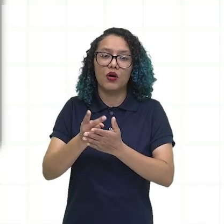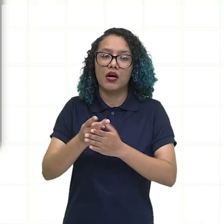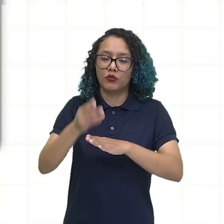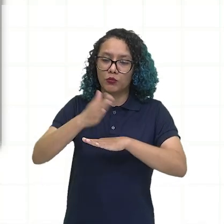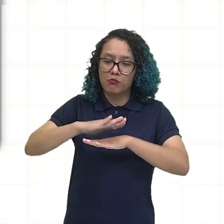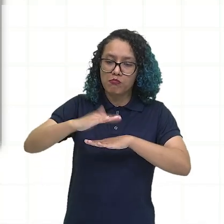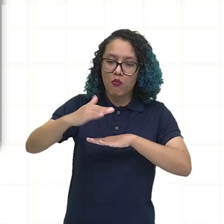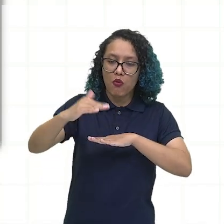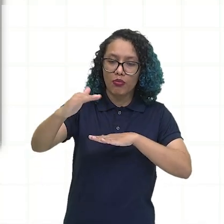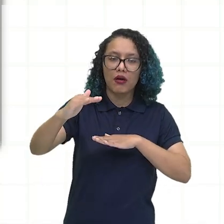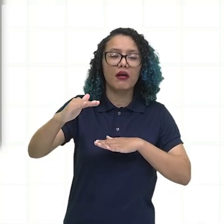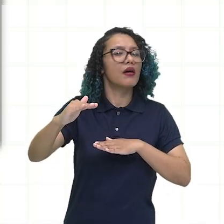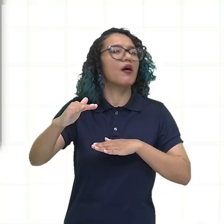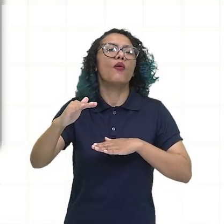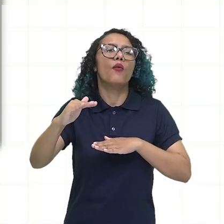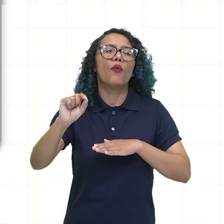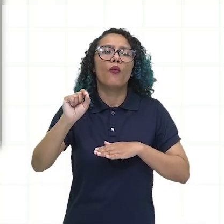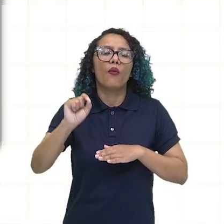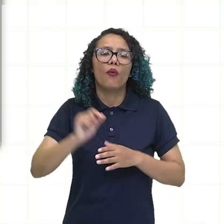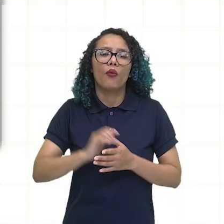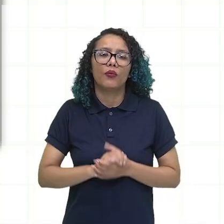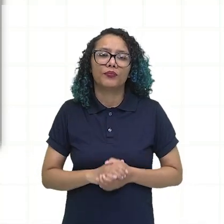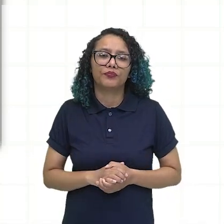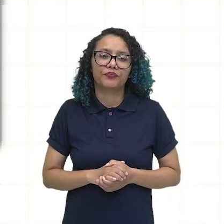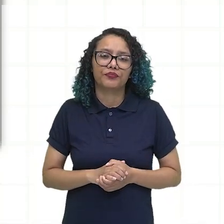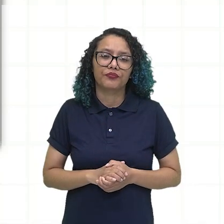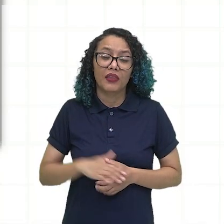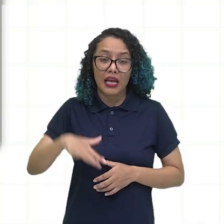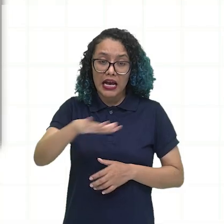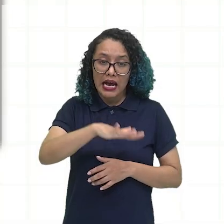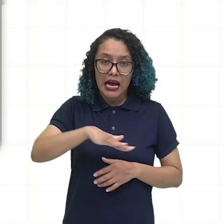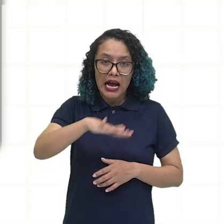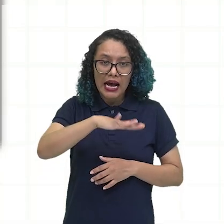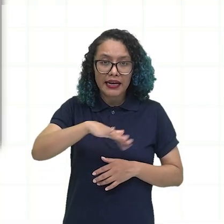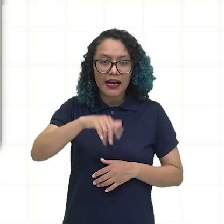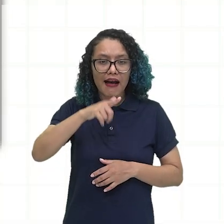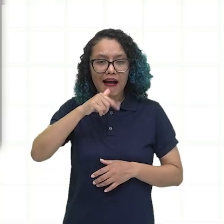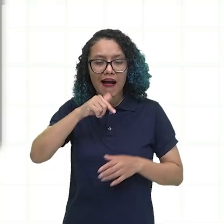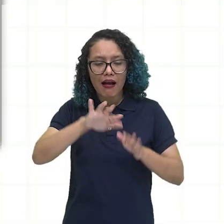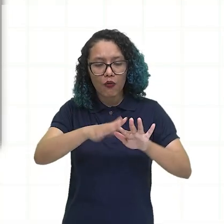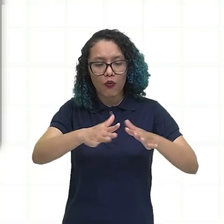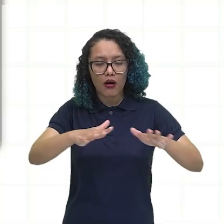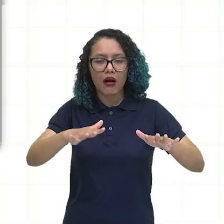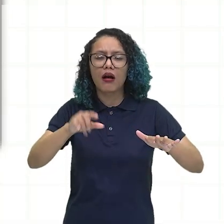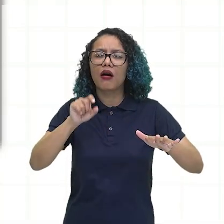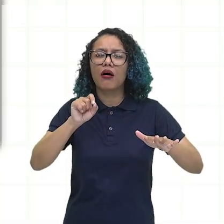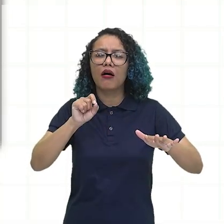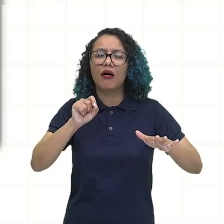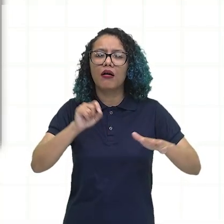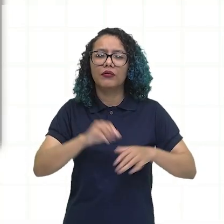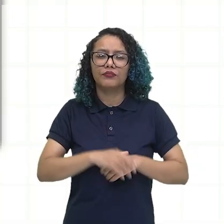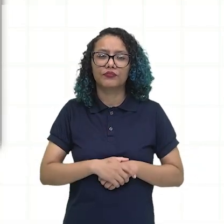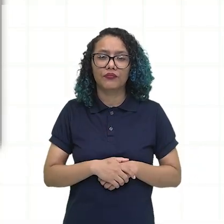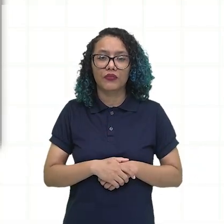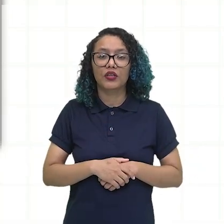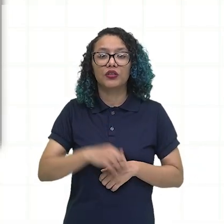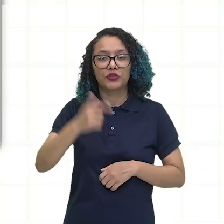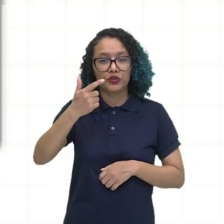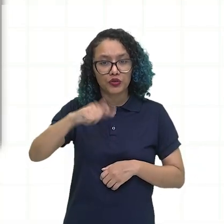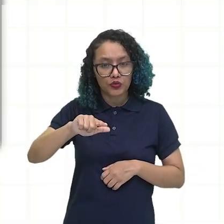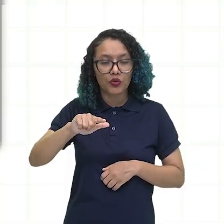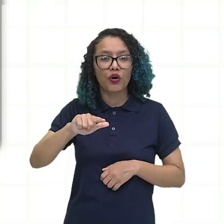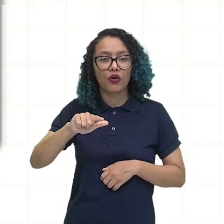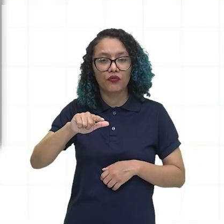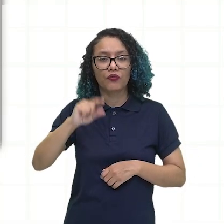formação dos Andes, esse lago, esse mar interior, ele fez o quê? Se